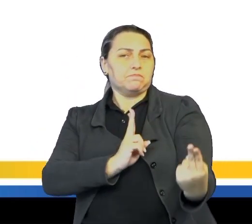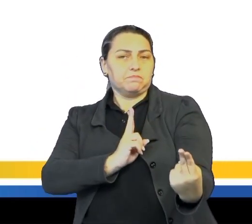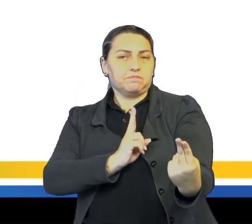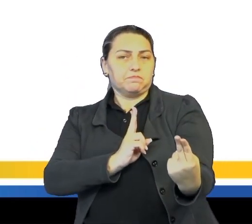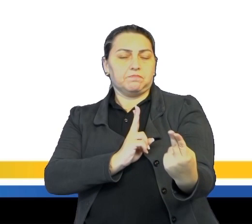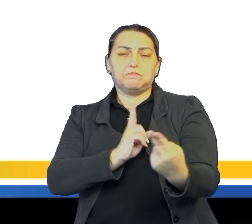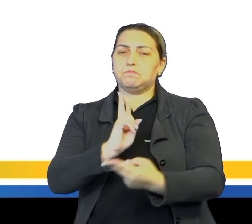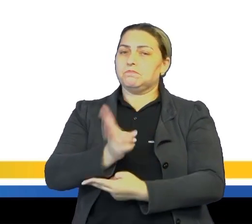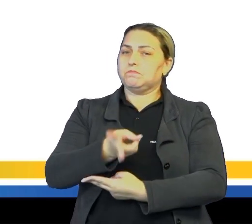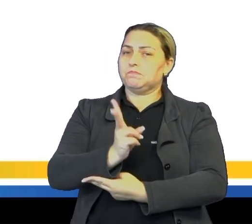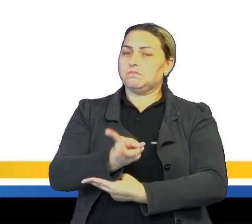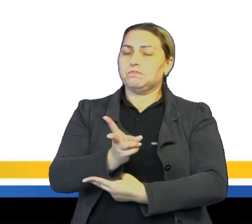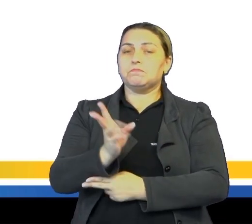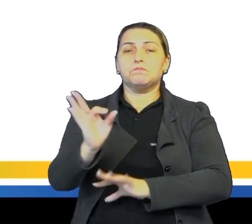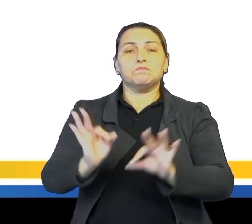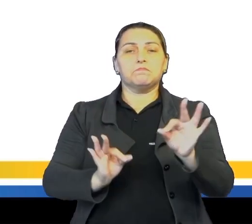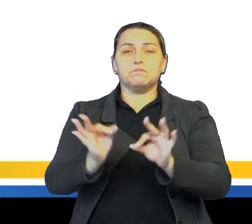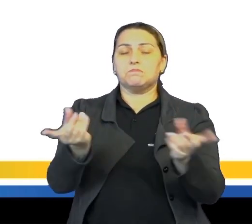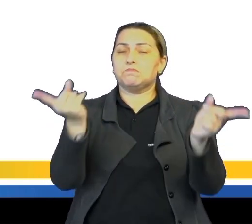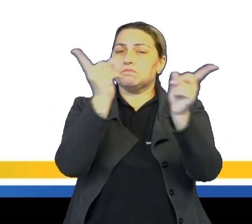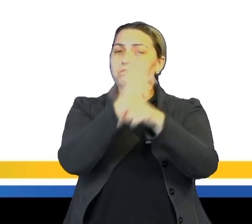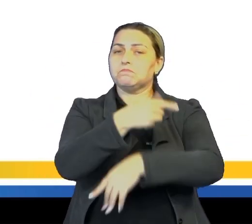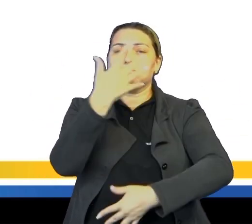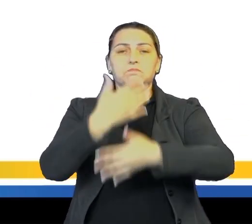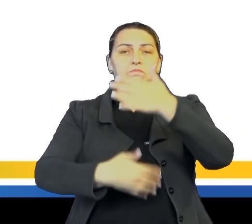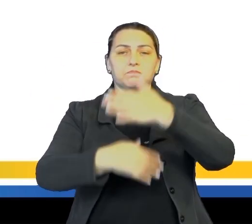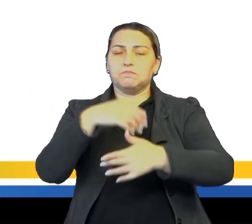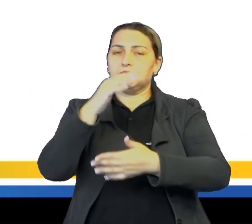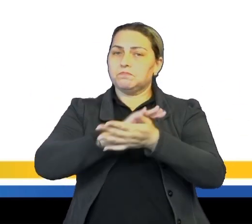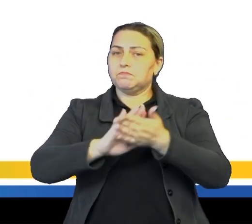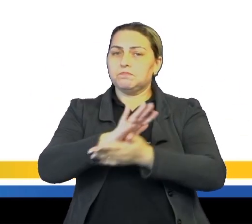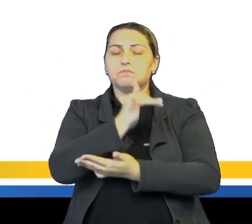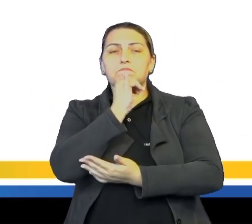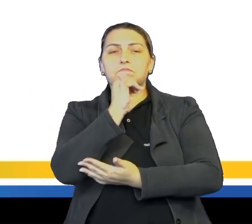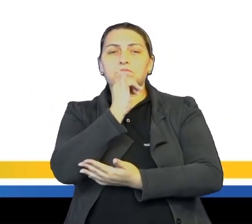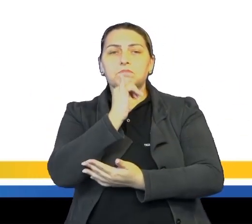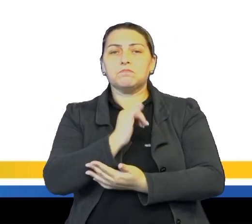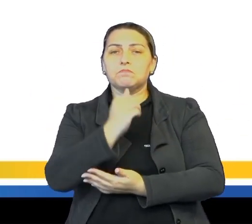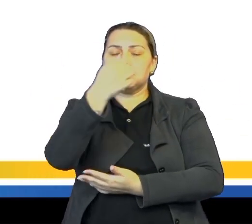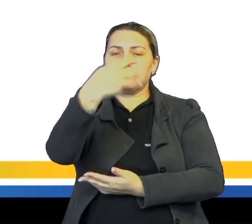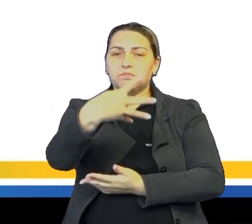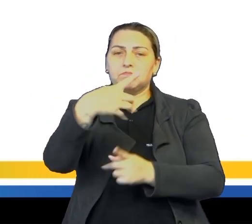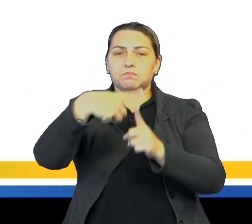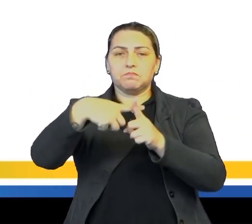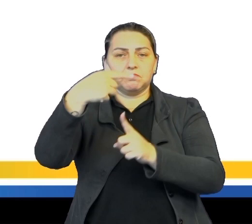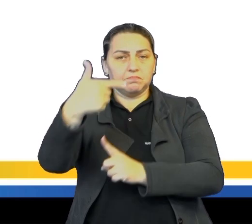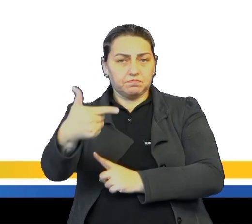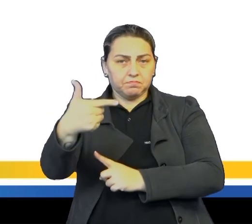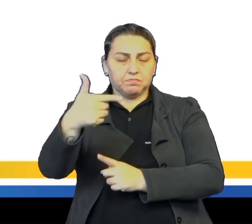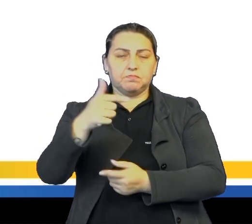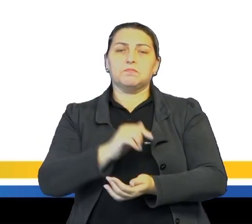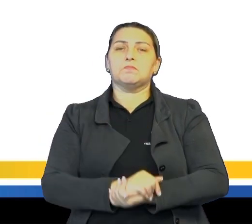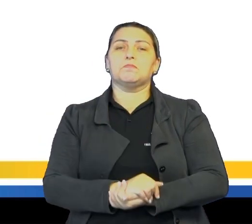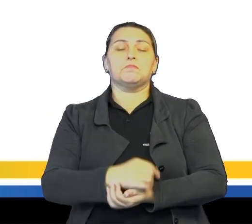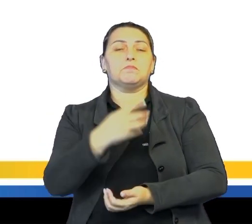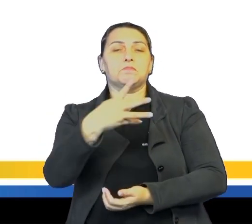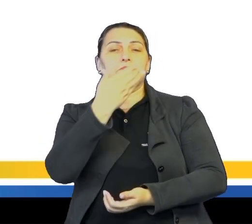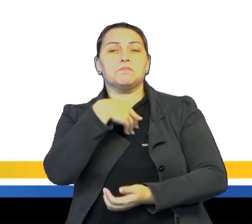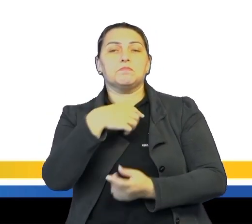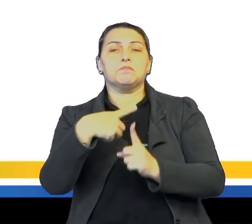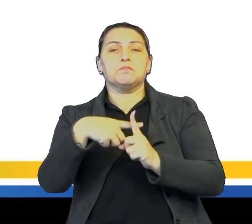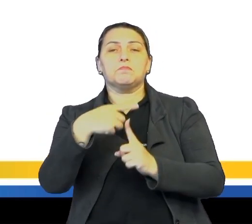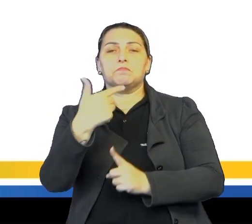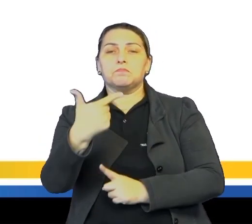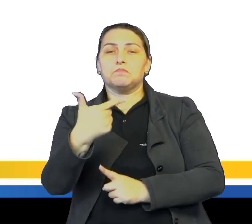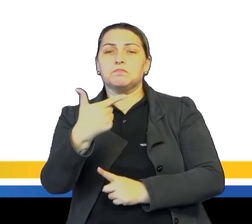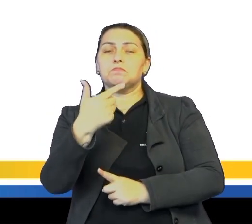mesmo ou seja a ordem não vai interferir por exemplo 4 + 2 Eu tenho quatro maçãs mais duas